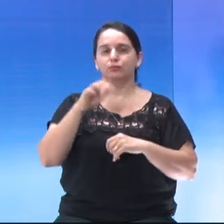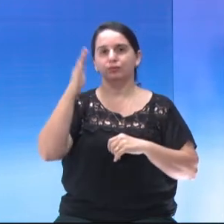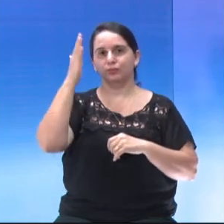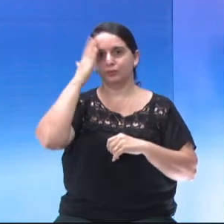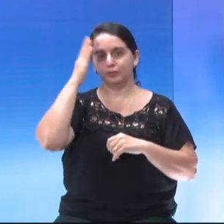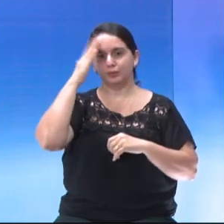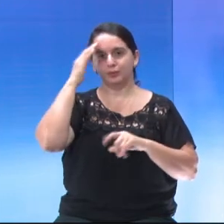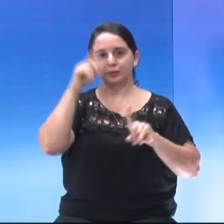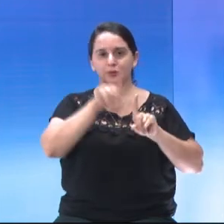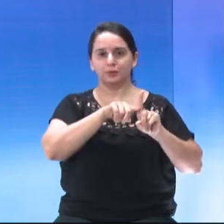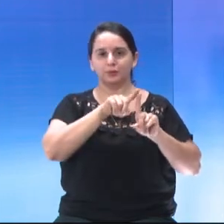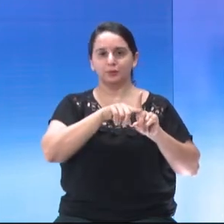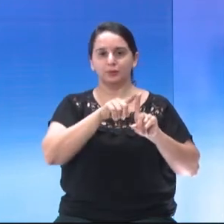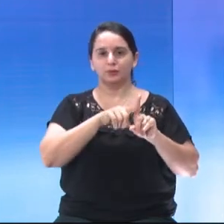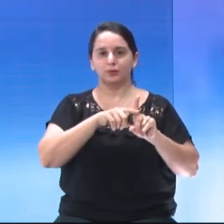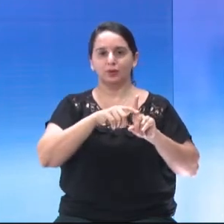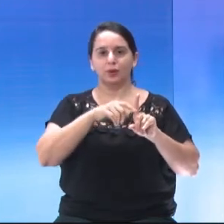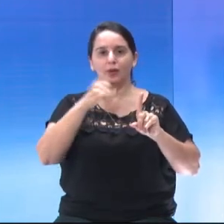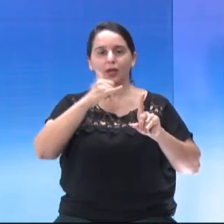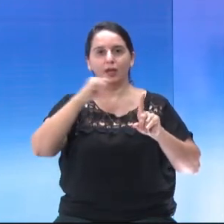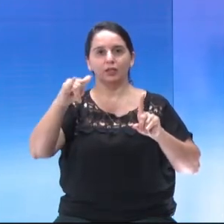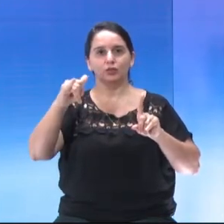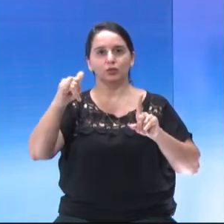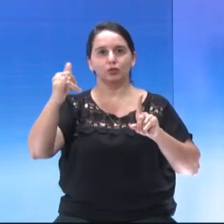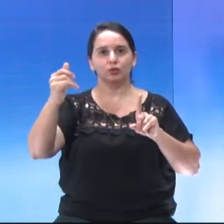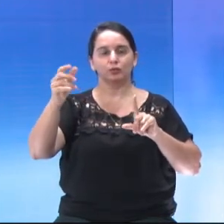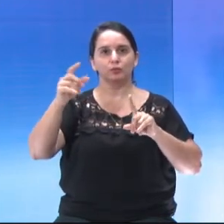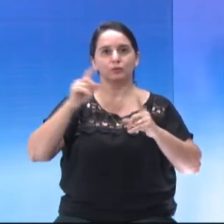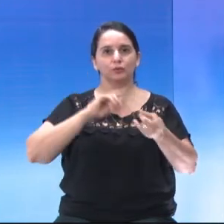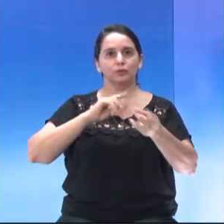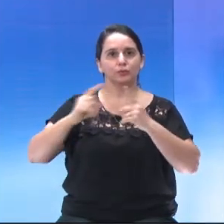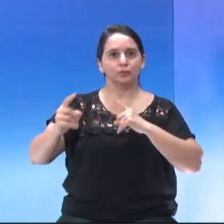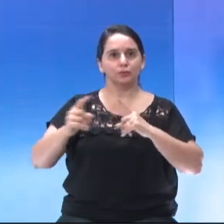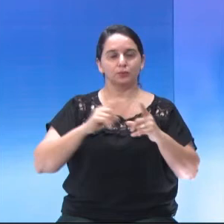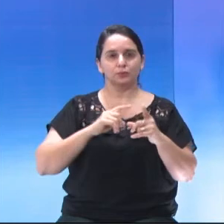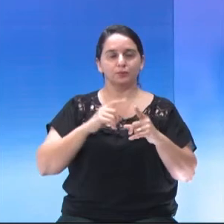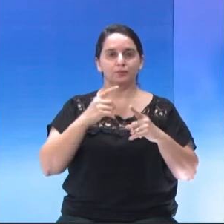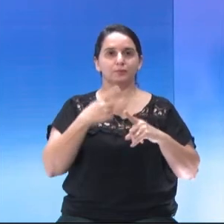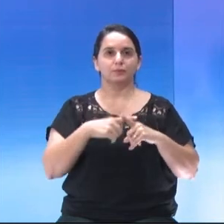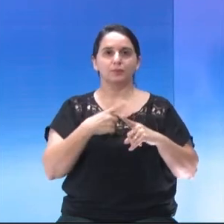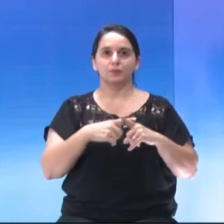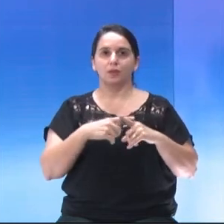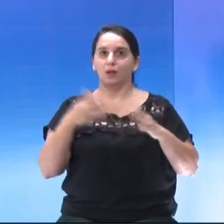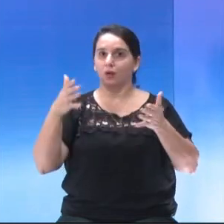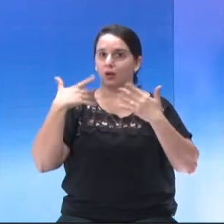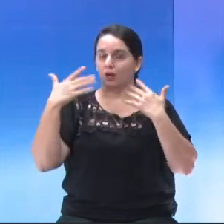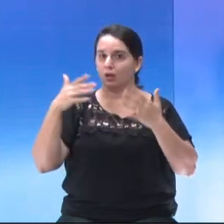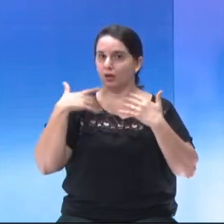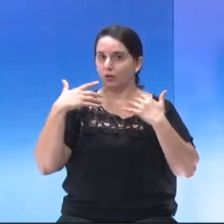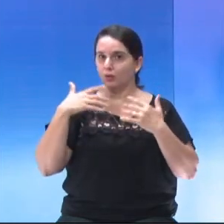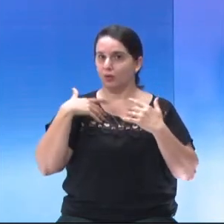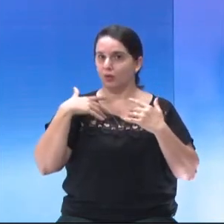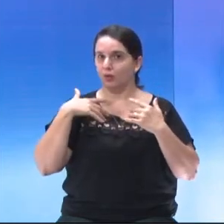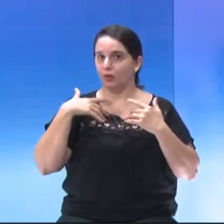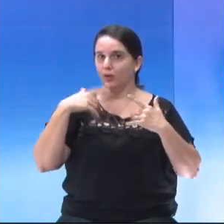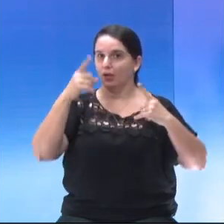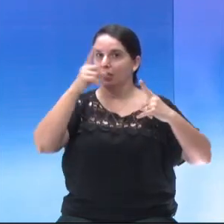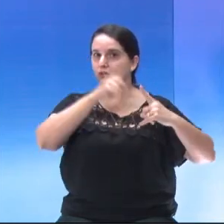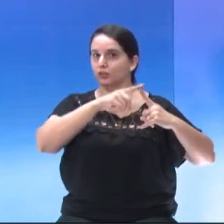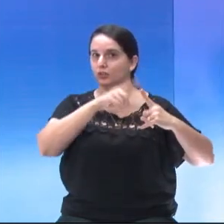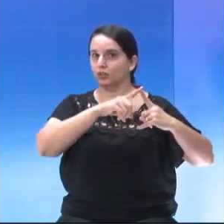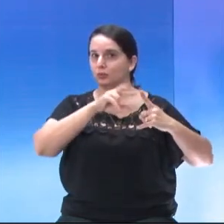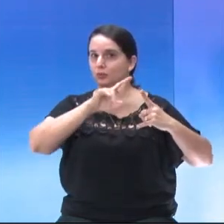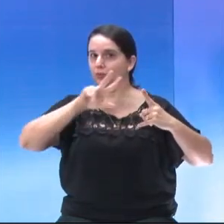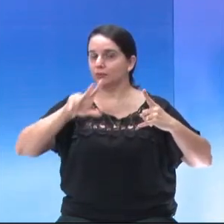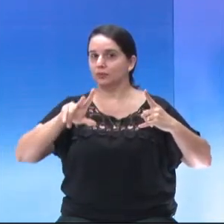é uma energia em trânsito. Estudantes, tenham em mente que o calor é um tipo de energia. Uma energia em